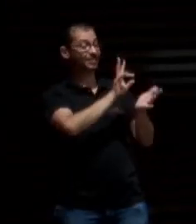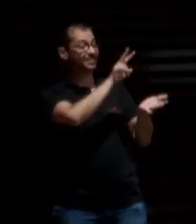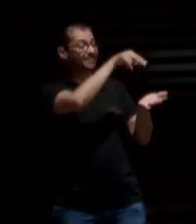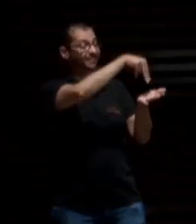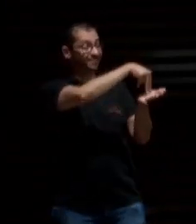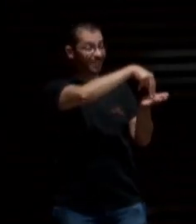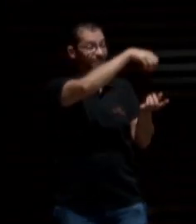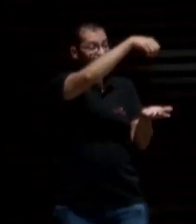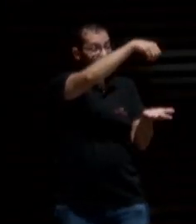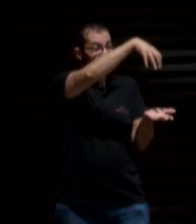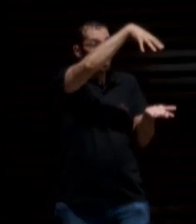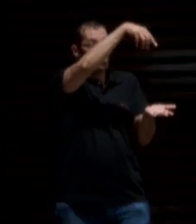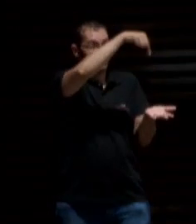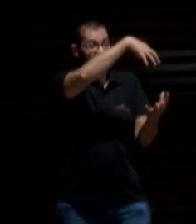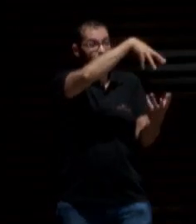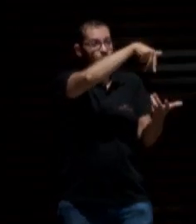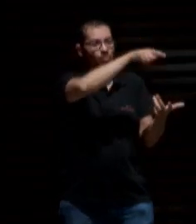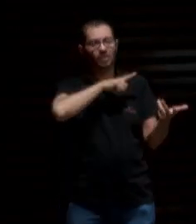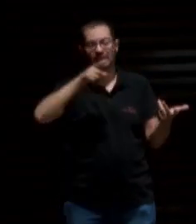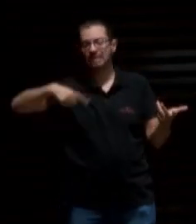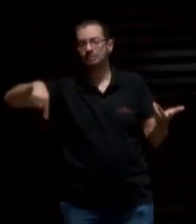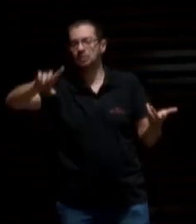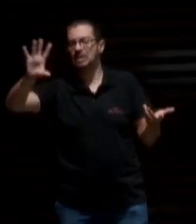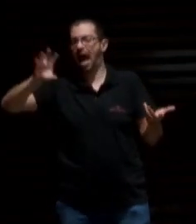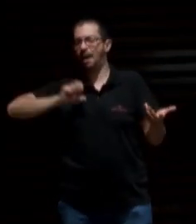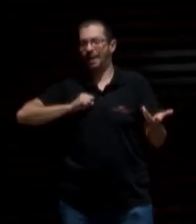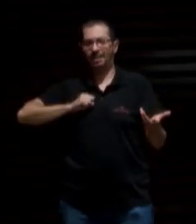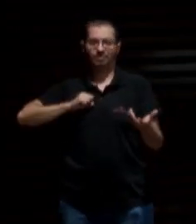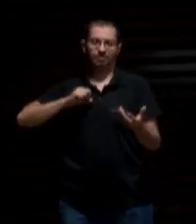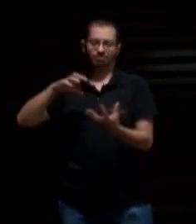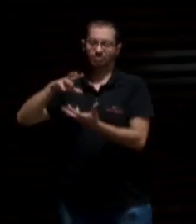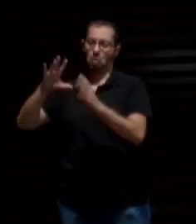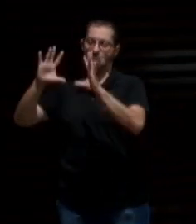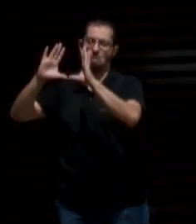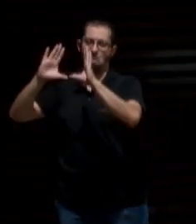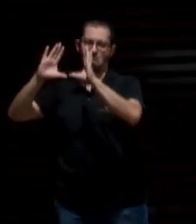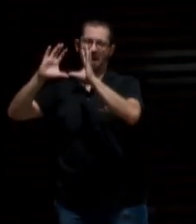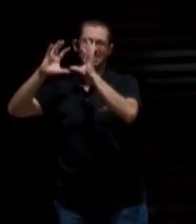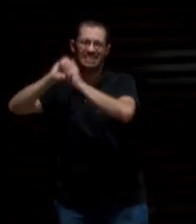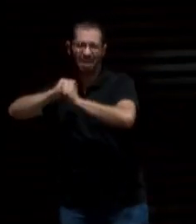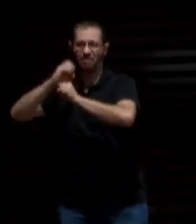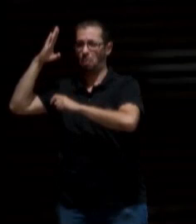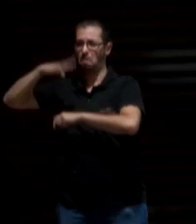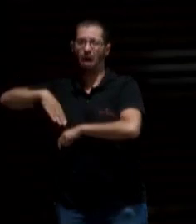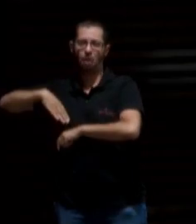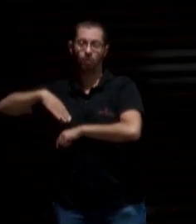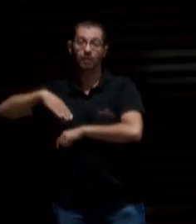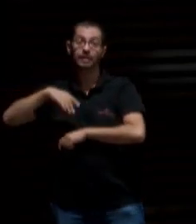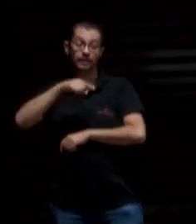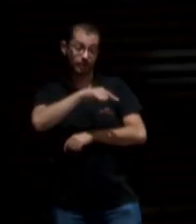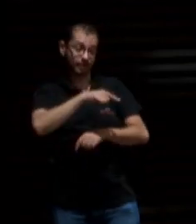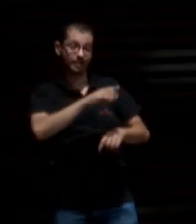a luz. Cristo sofreu porque ele viveu uma vida reta. Isso é sofrer como cristão. Quando